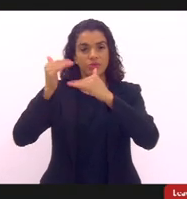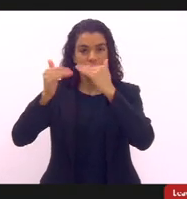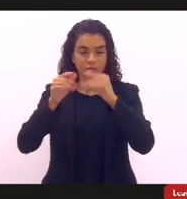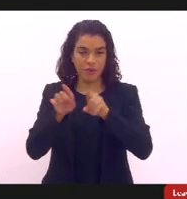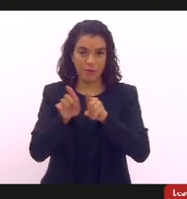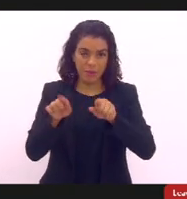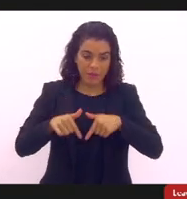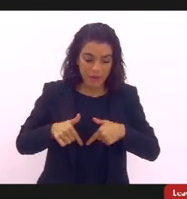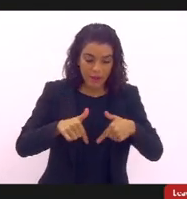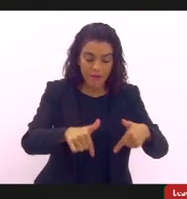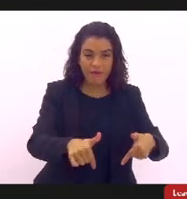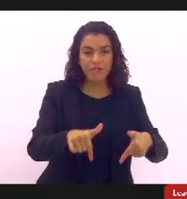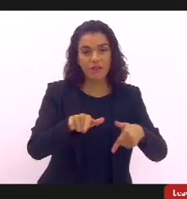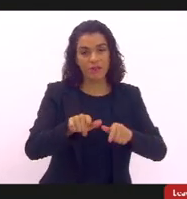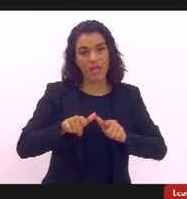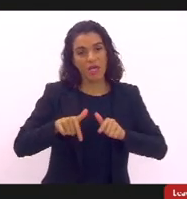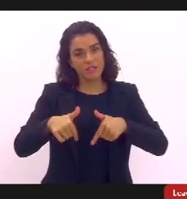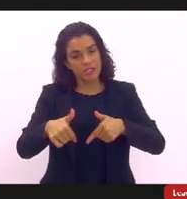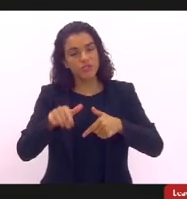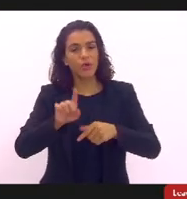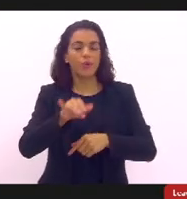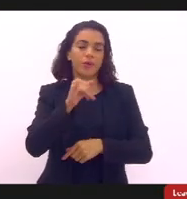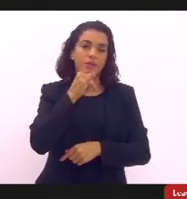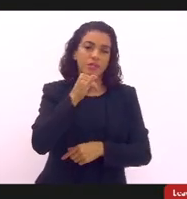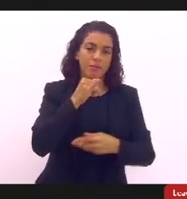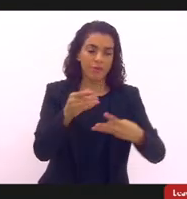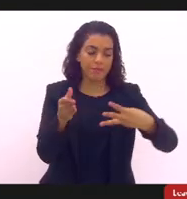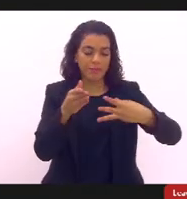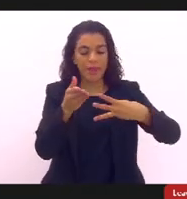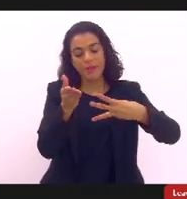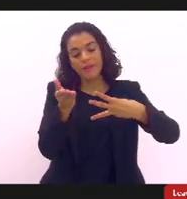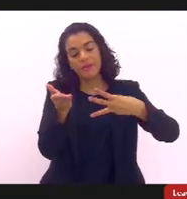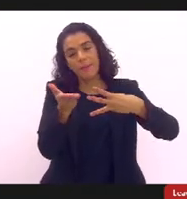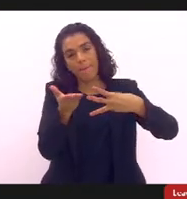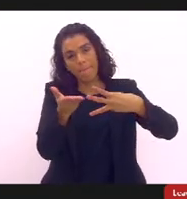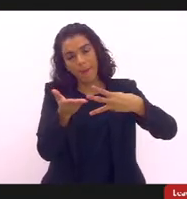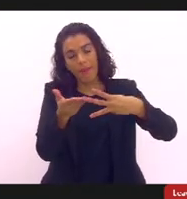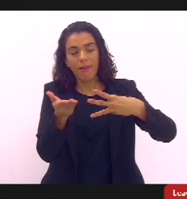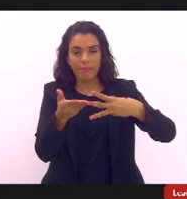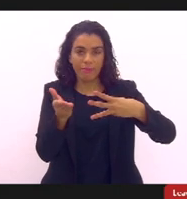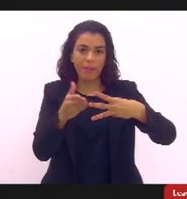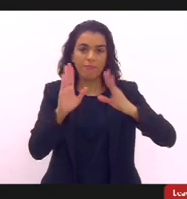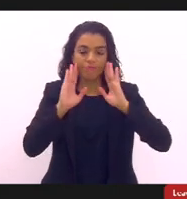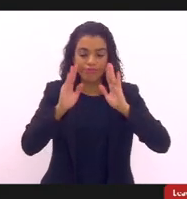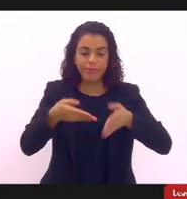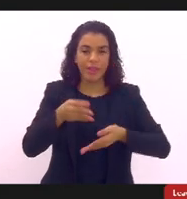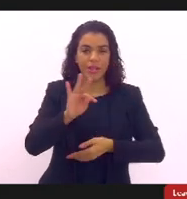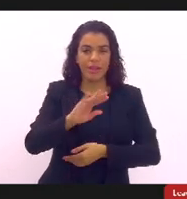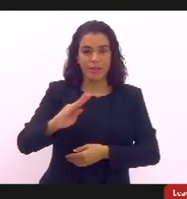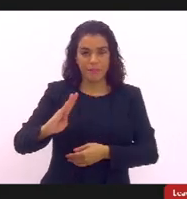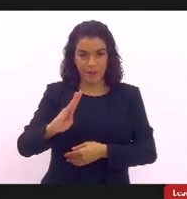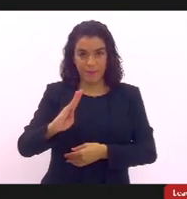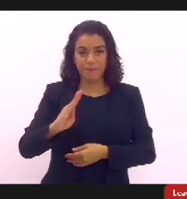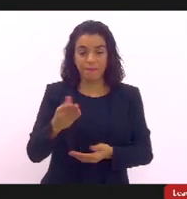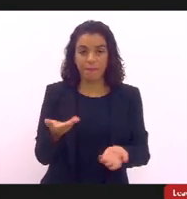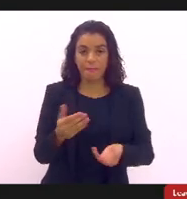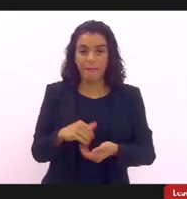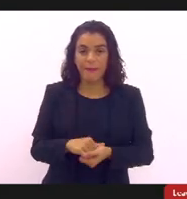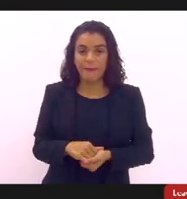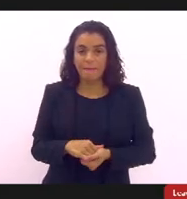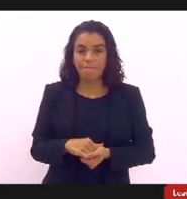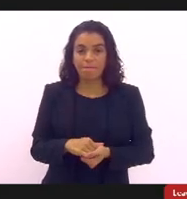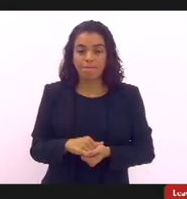para a efetivação das ações de média complexidade, né, pautadas na tuberculose. Né? Então,